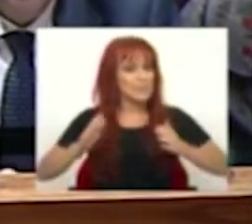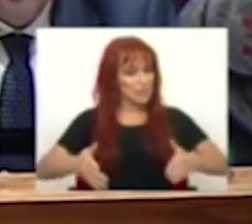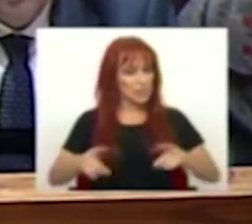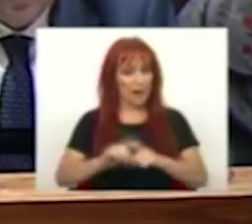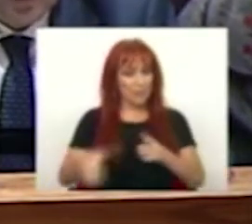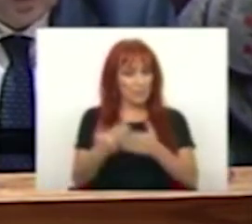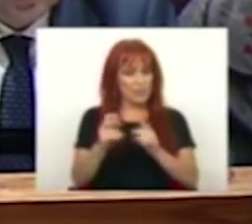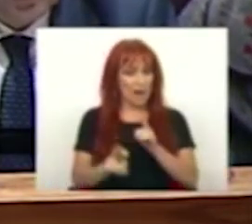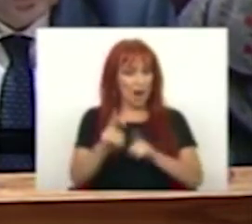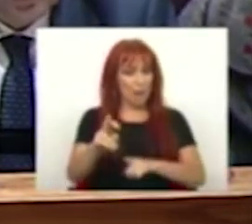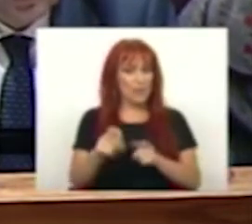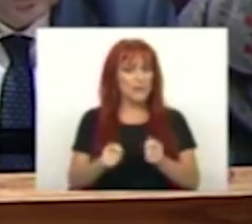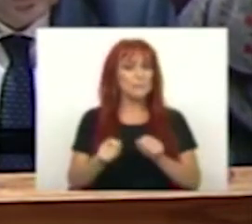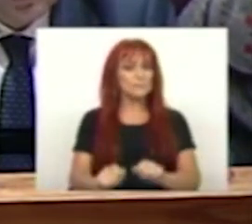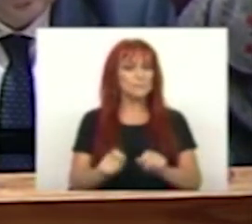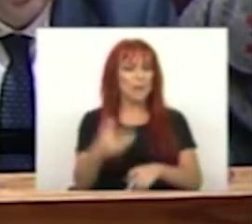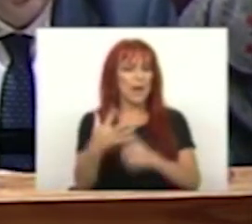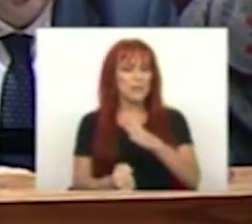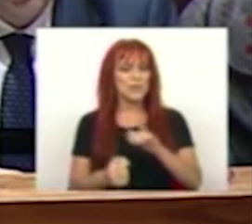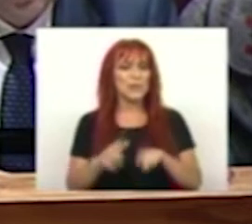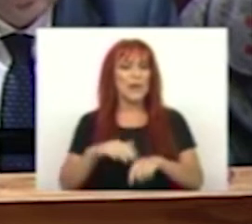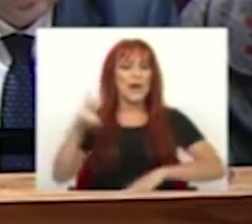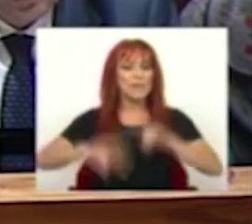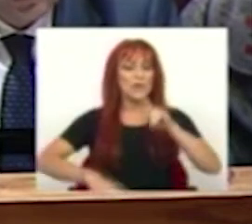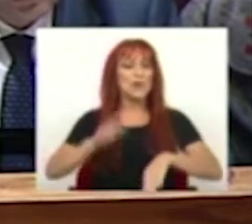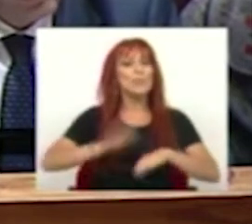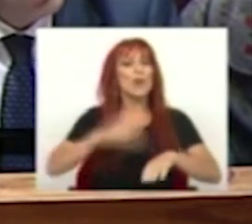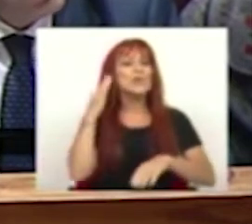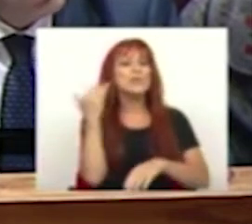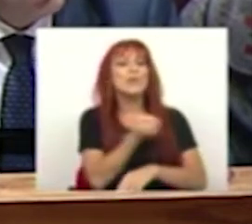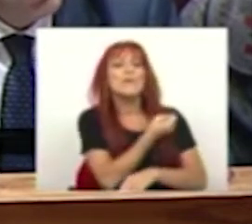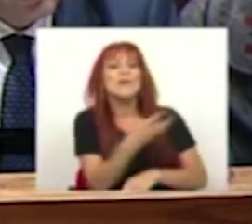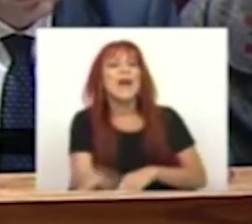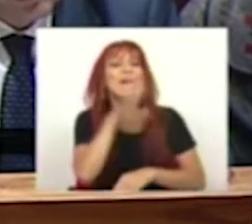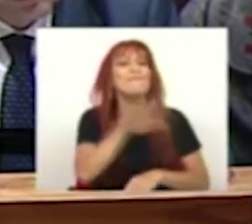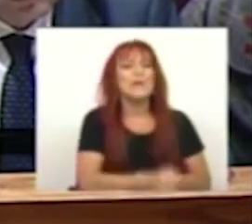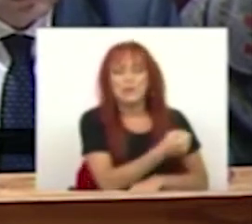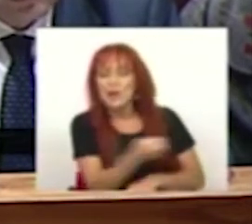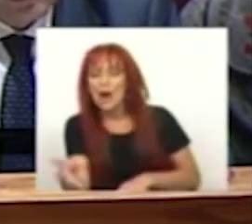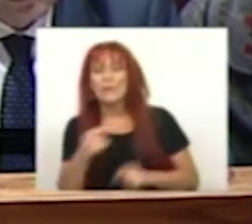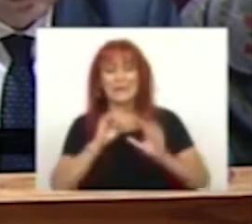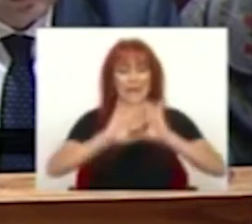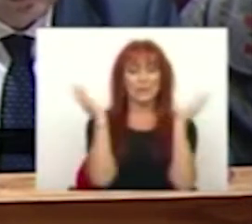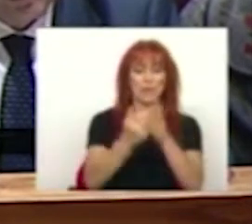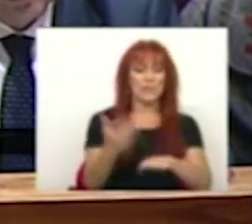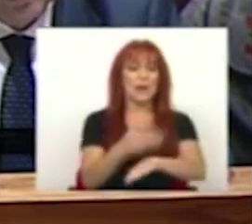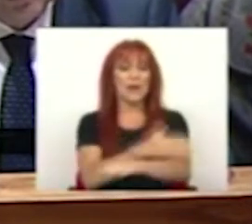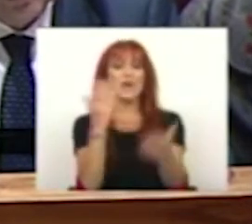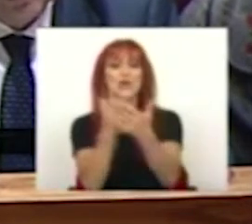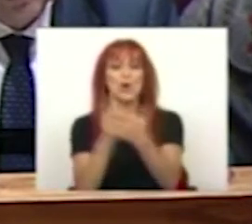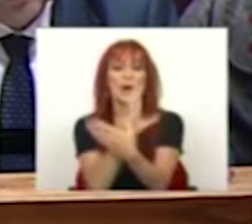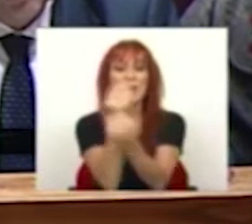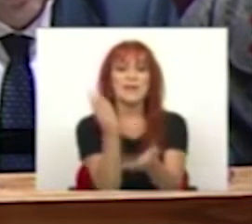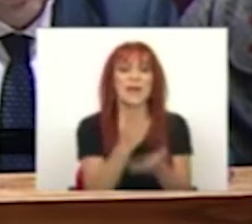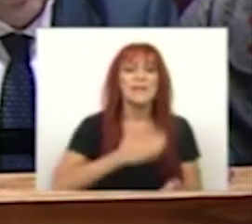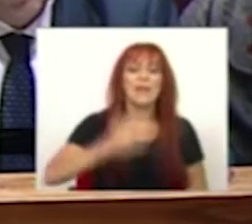a proposta de aumentarmos a dedução fiscal em função do número de filhos, de generalização do pré-escolar a todas as crianças